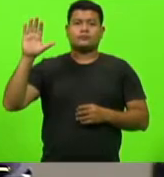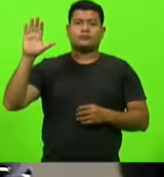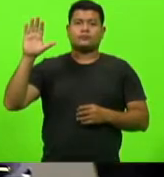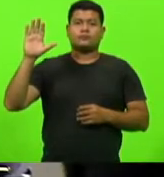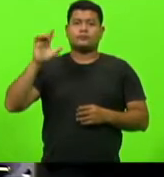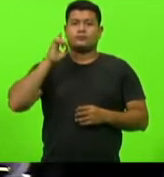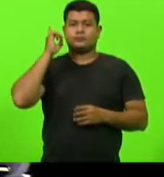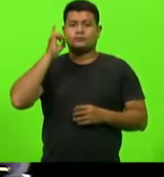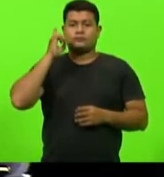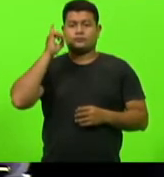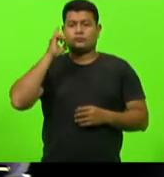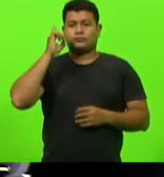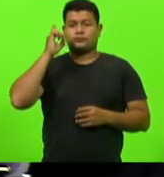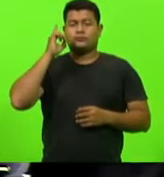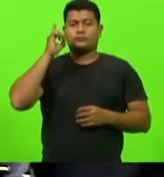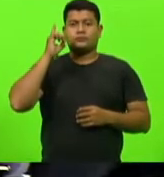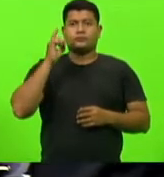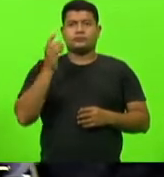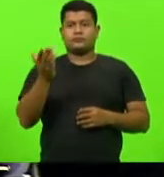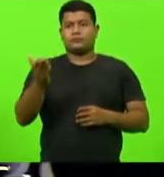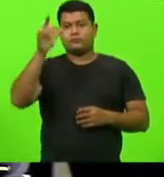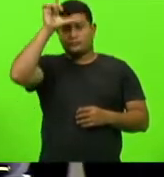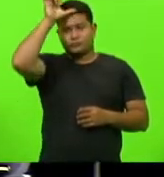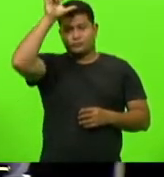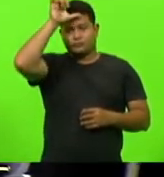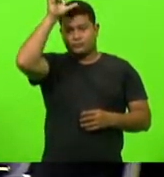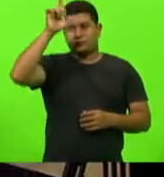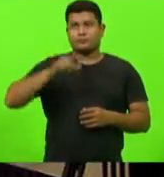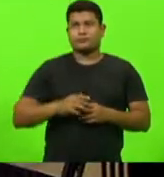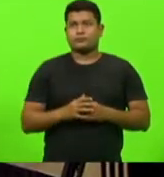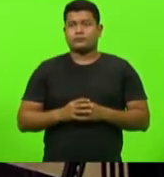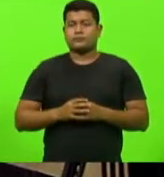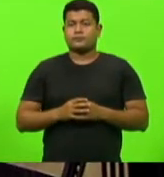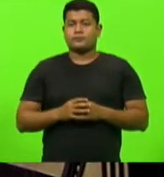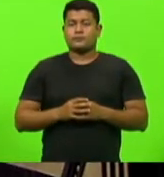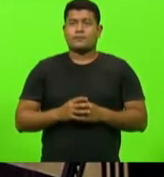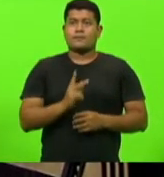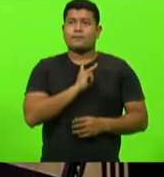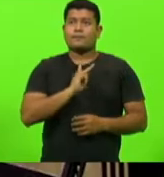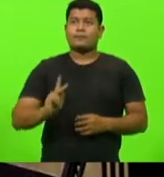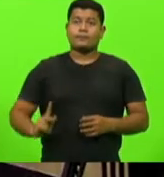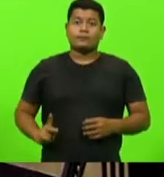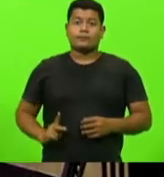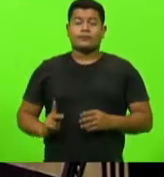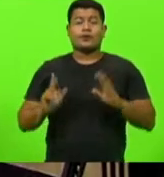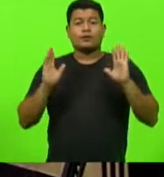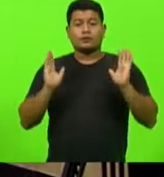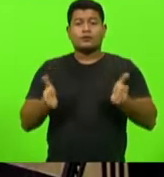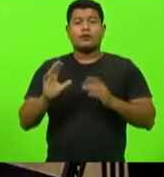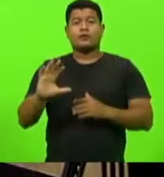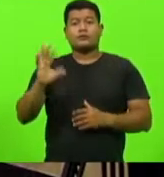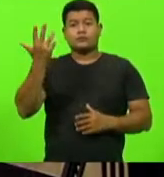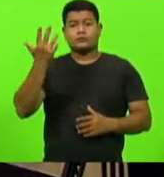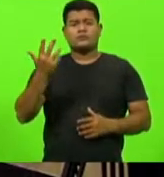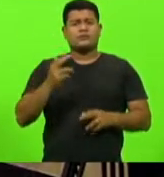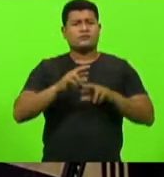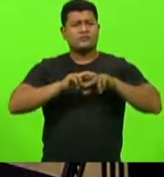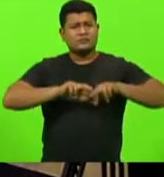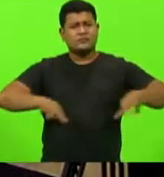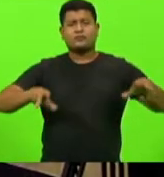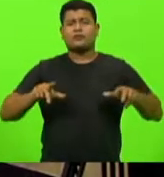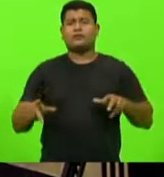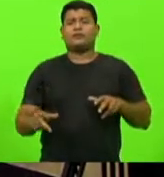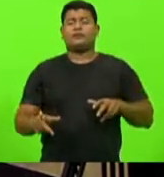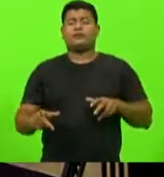Deputado Sargento Lima. Presidente, isso já aconteceu diversas outras vezes nesse